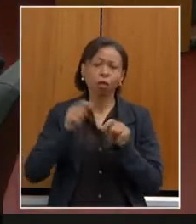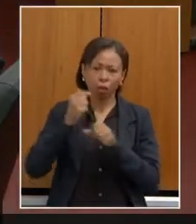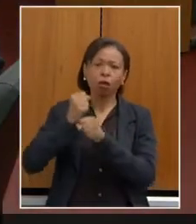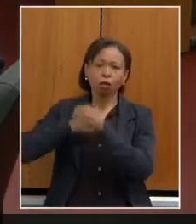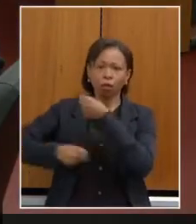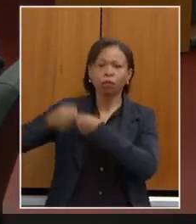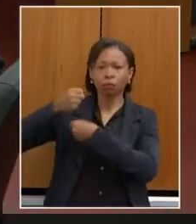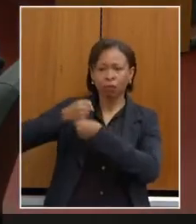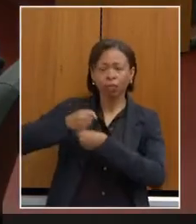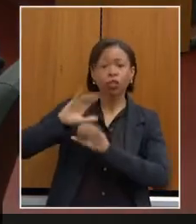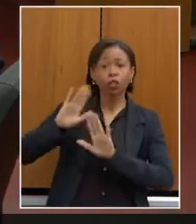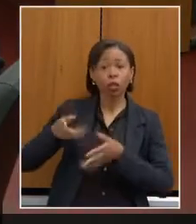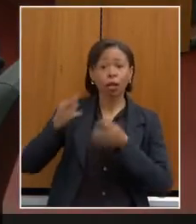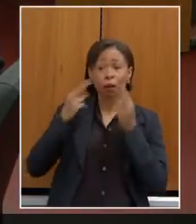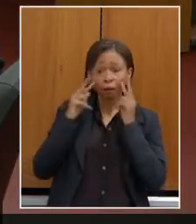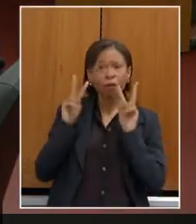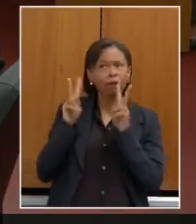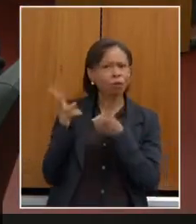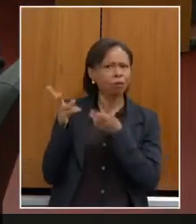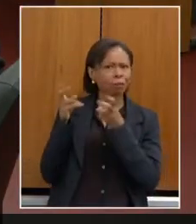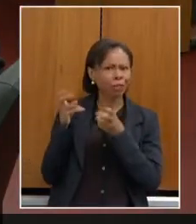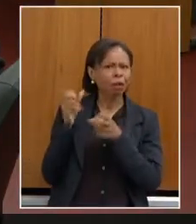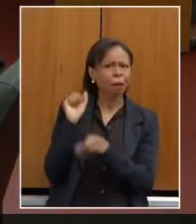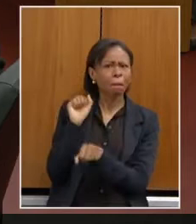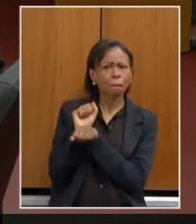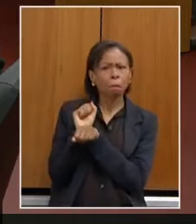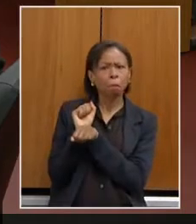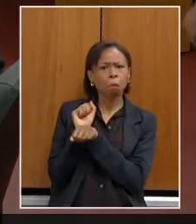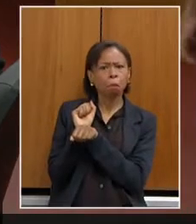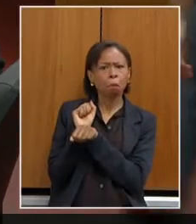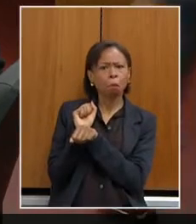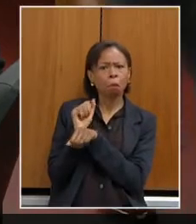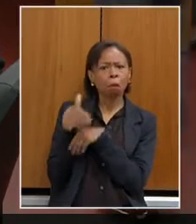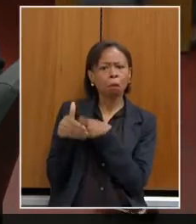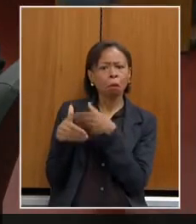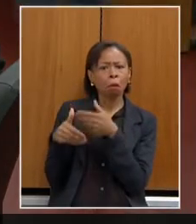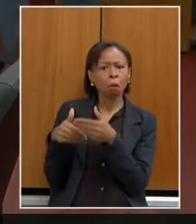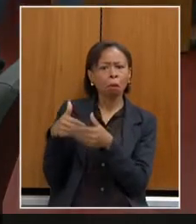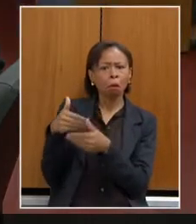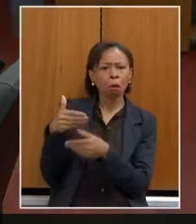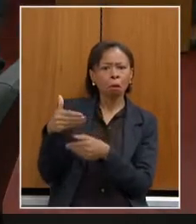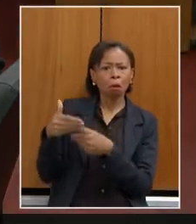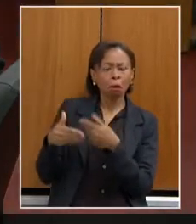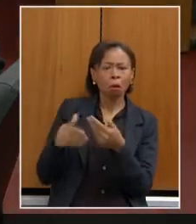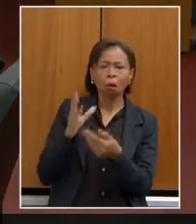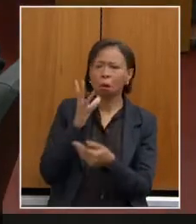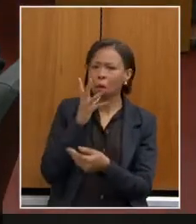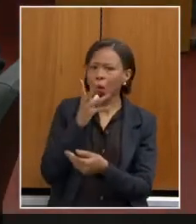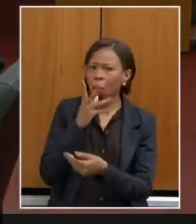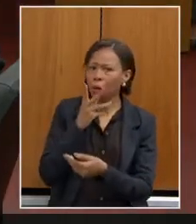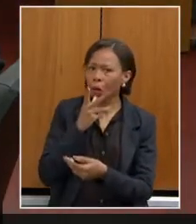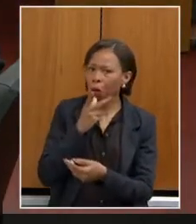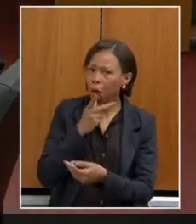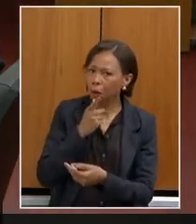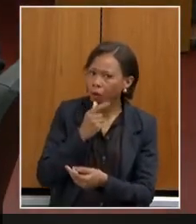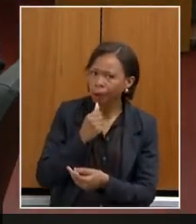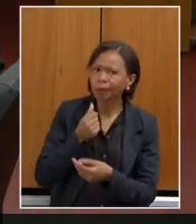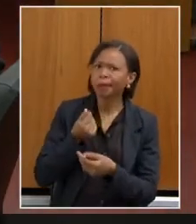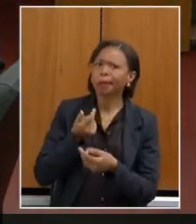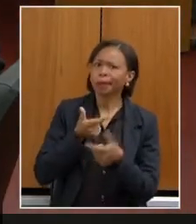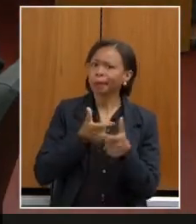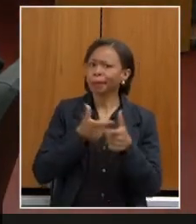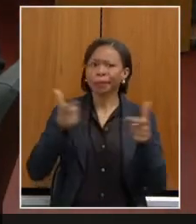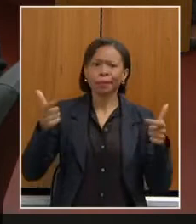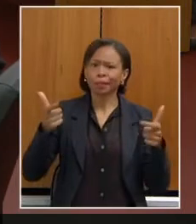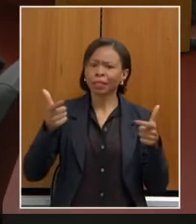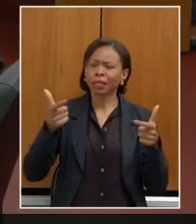nós vimos isso, uma inércia, uma ineficiência muito grande por parte das autoridades nacionais na